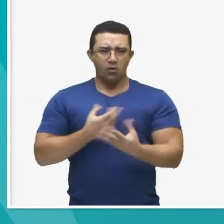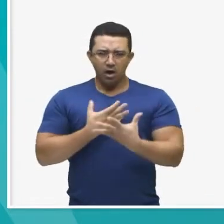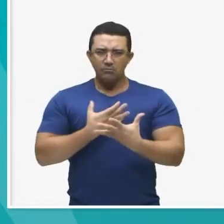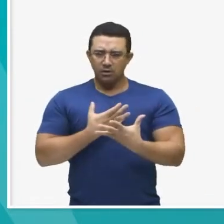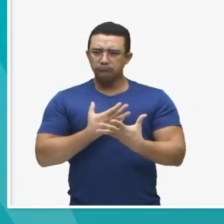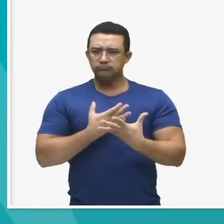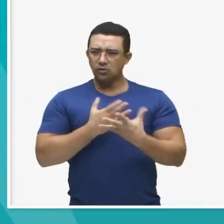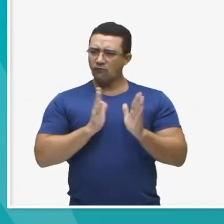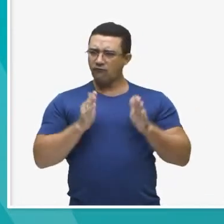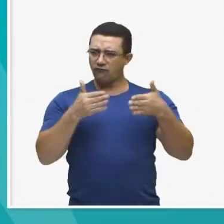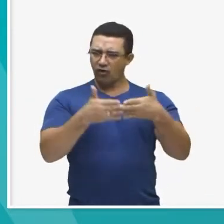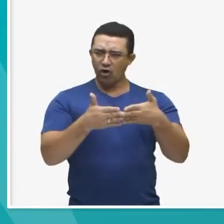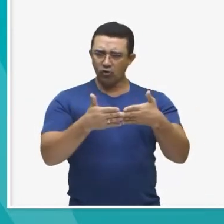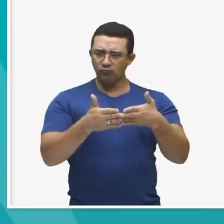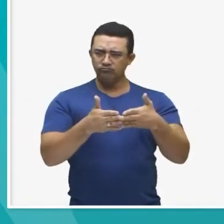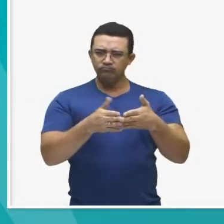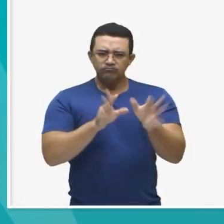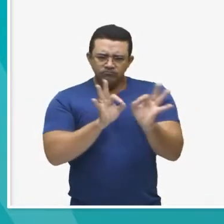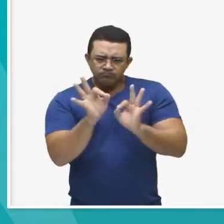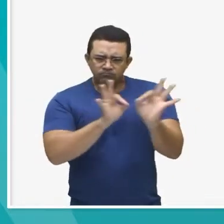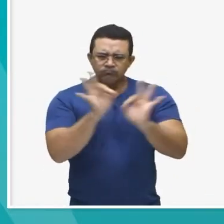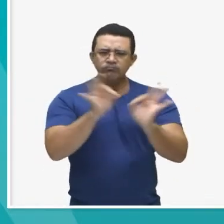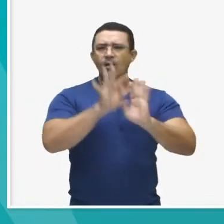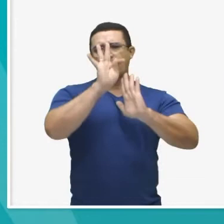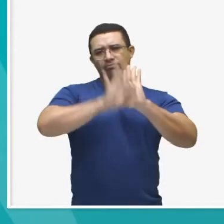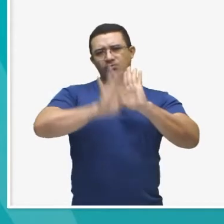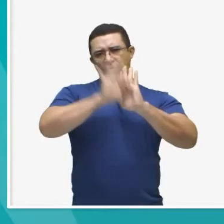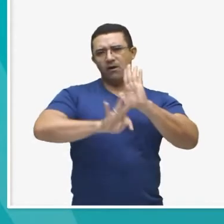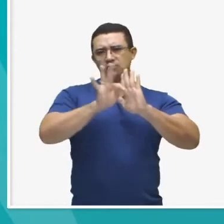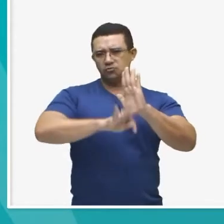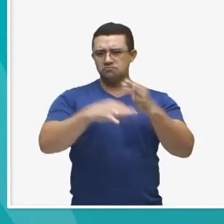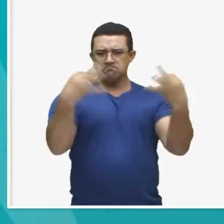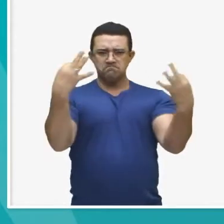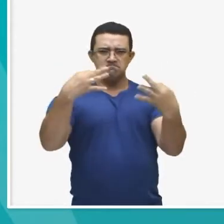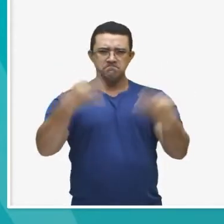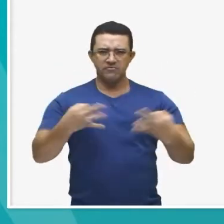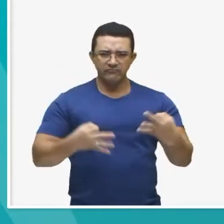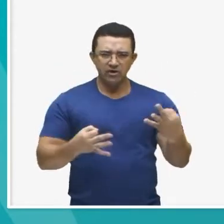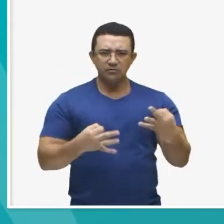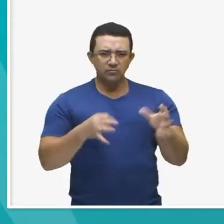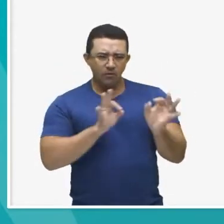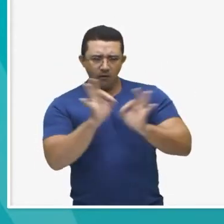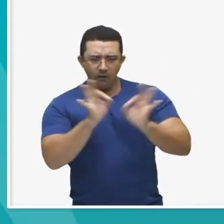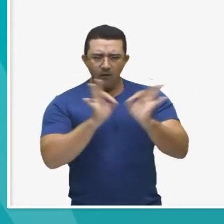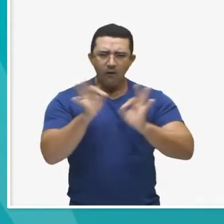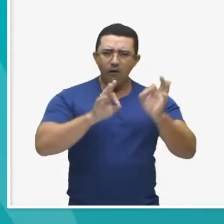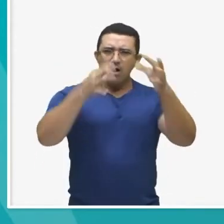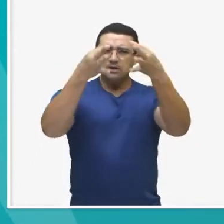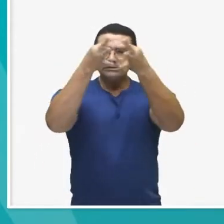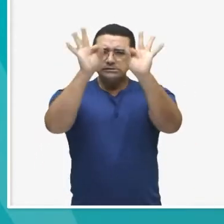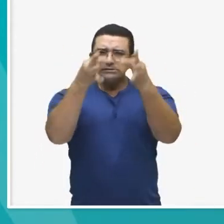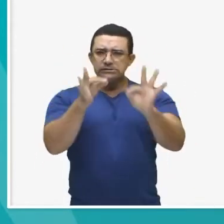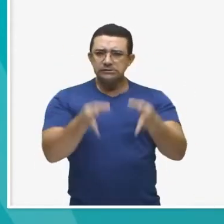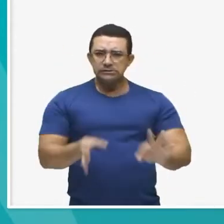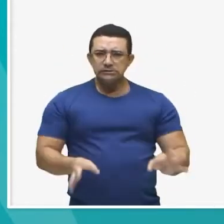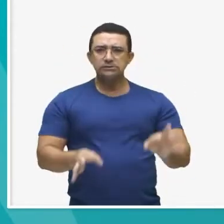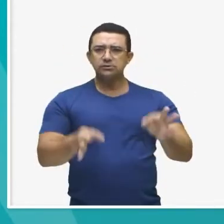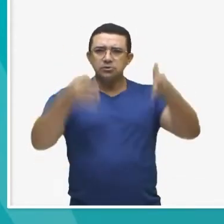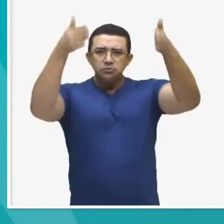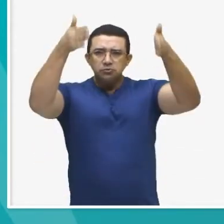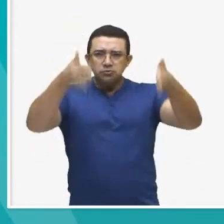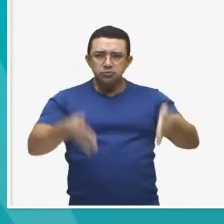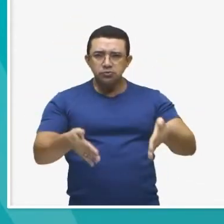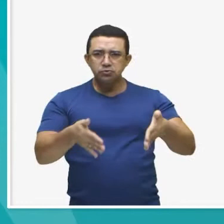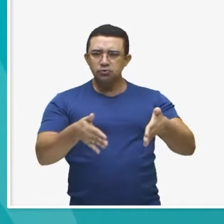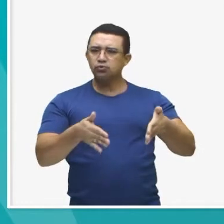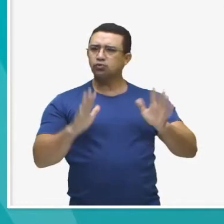seu texto, pela forma como o seu texto é concebido, construído, sintaticamente falando, a métrica, a rima e assim